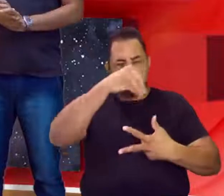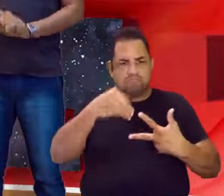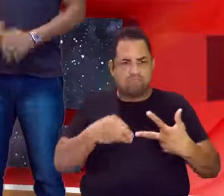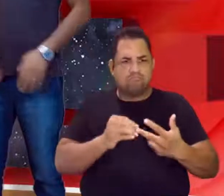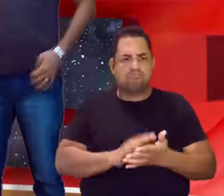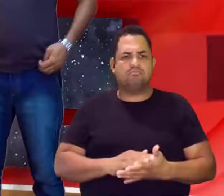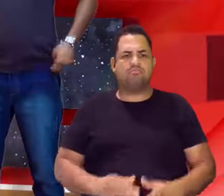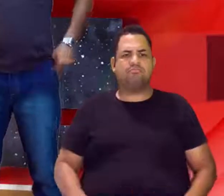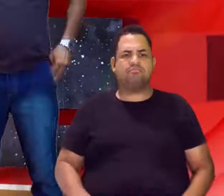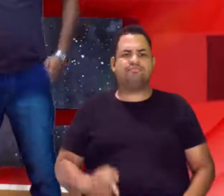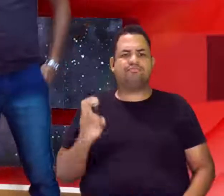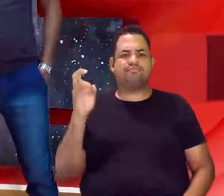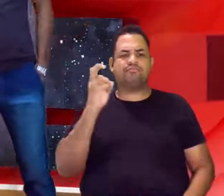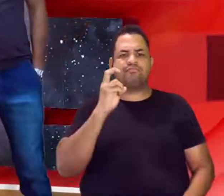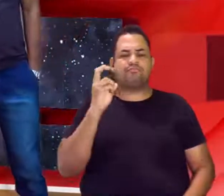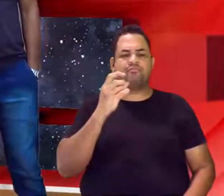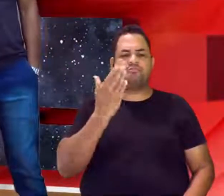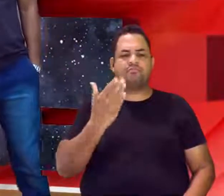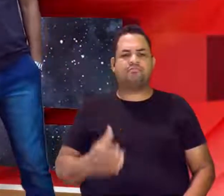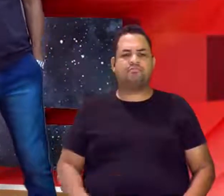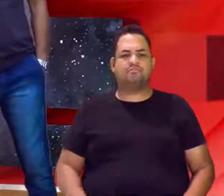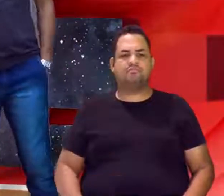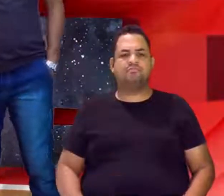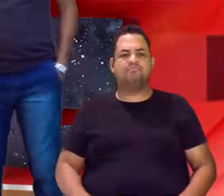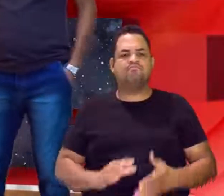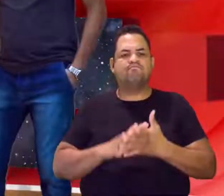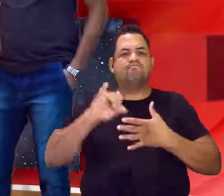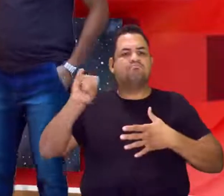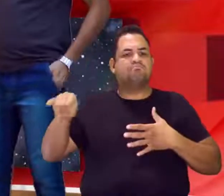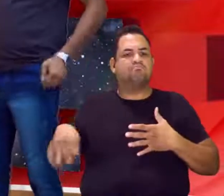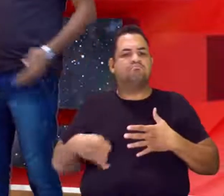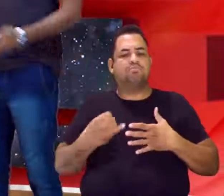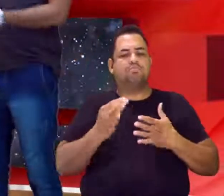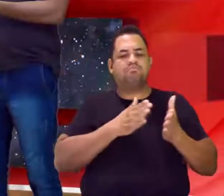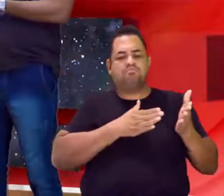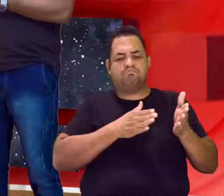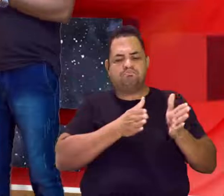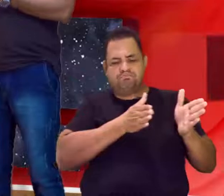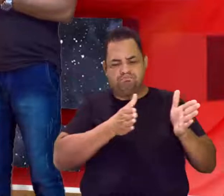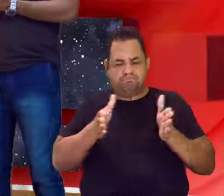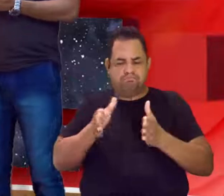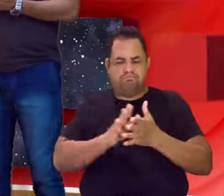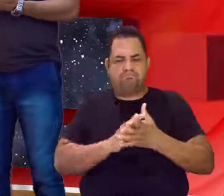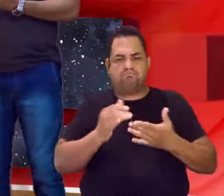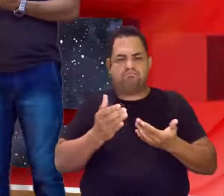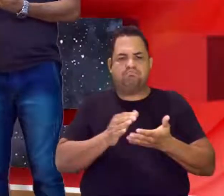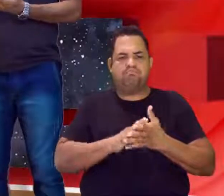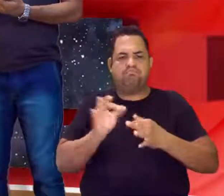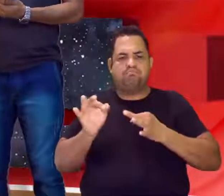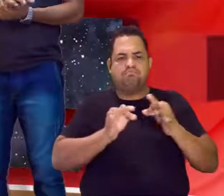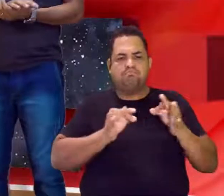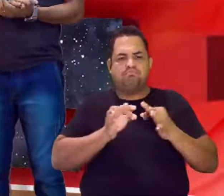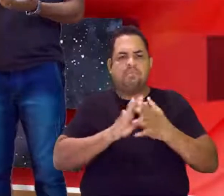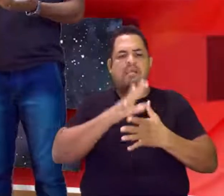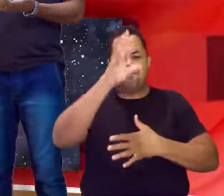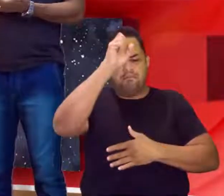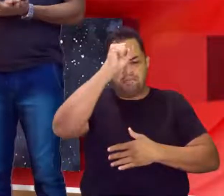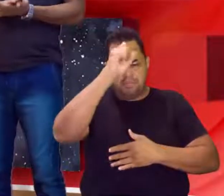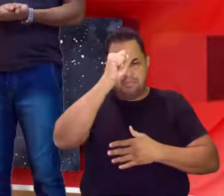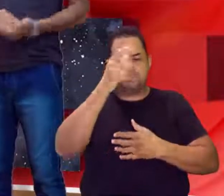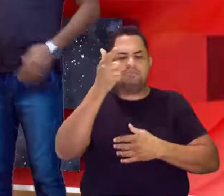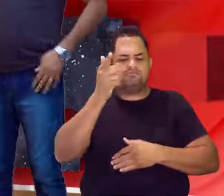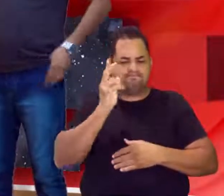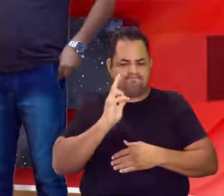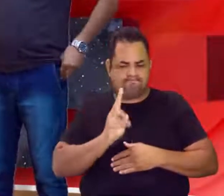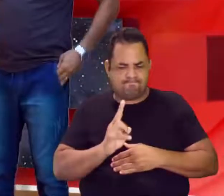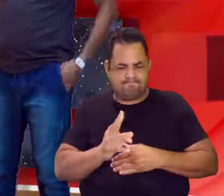Quinto item e último aqui na nossa dica, aproveite o período de preparação para aprender a aprender. Ou seja, a hora